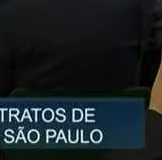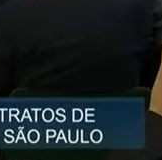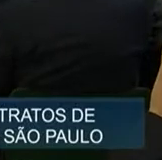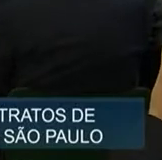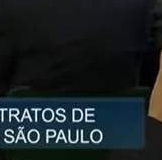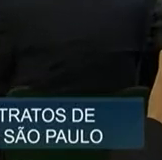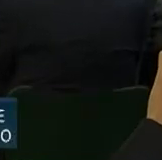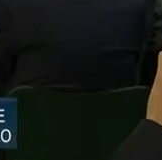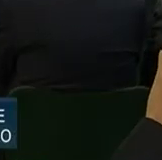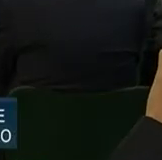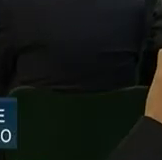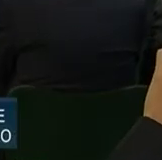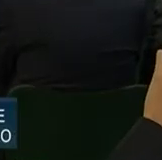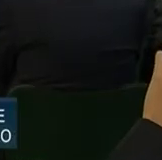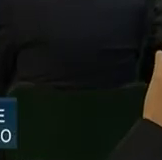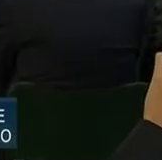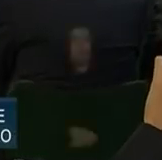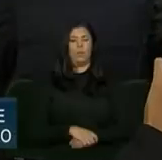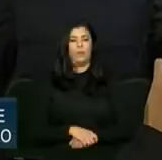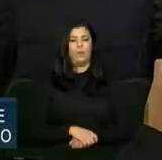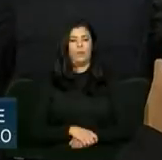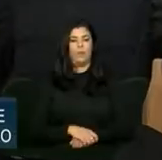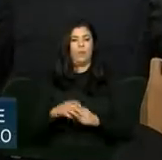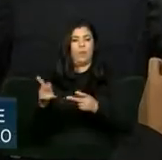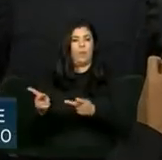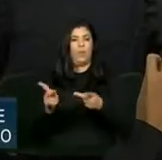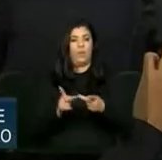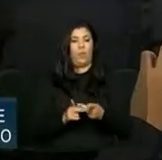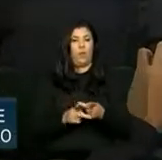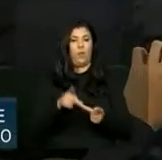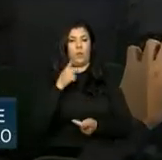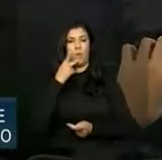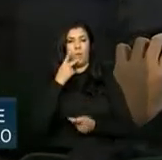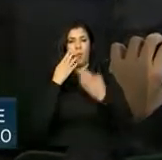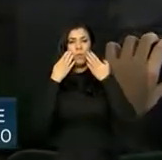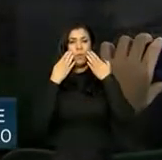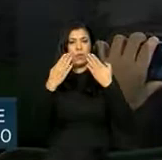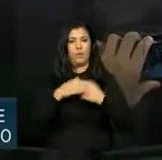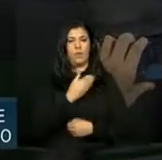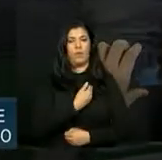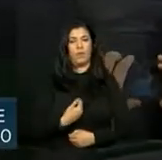fará uso da palavra o governador de São Paulo Geraldo Alckmin